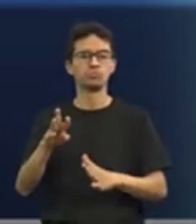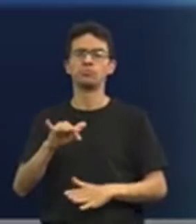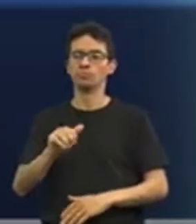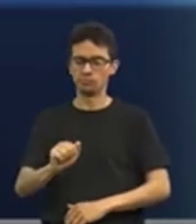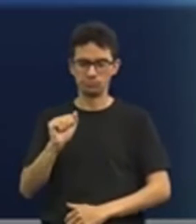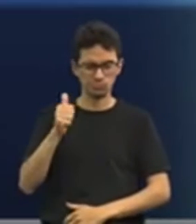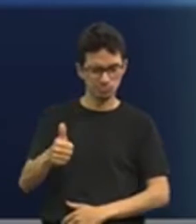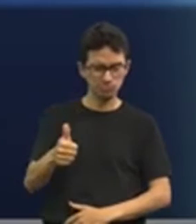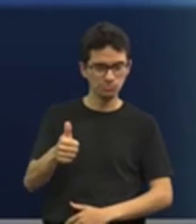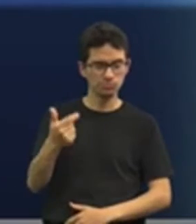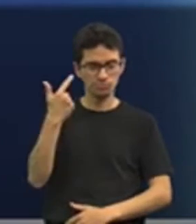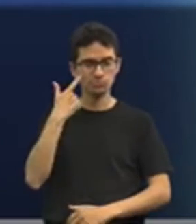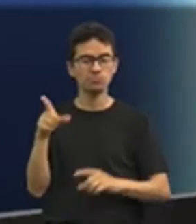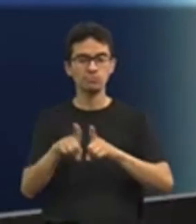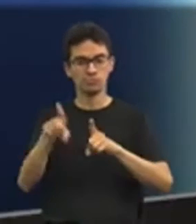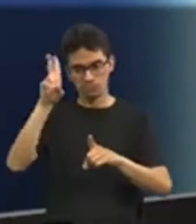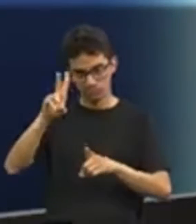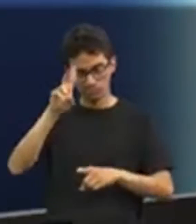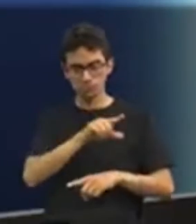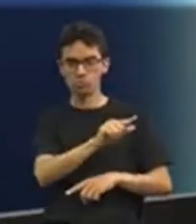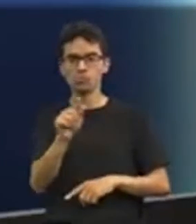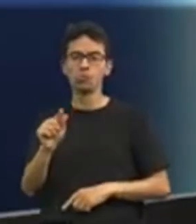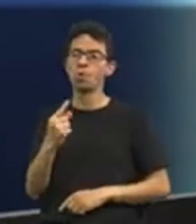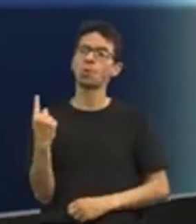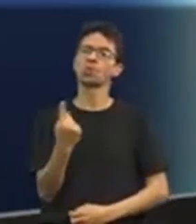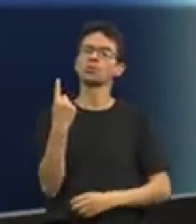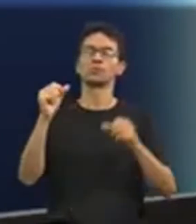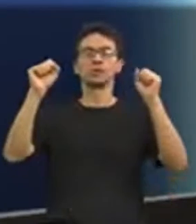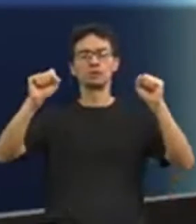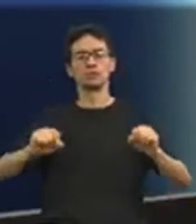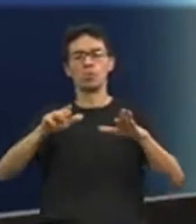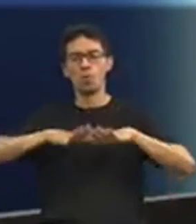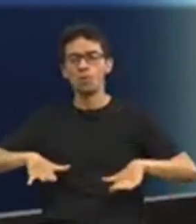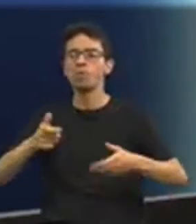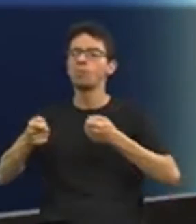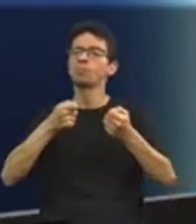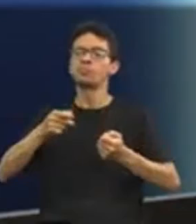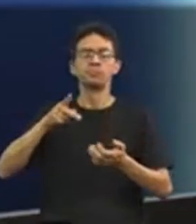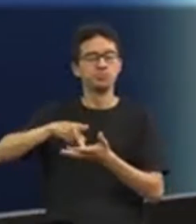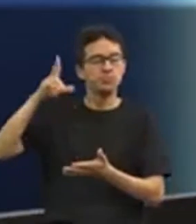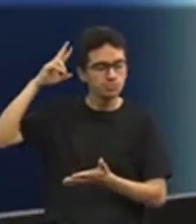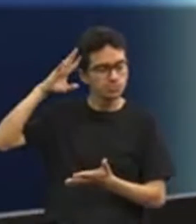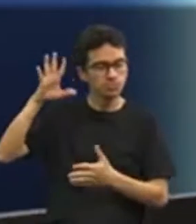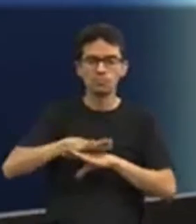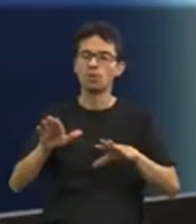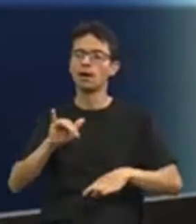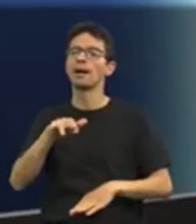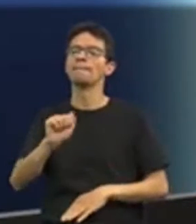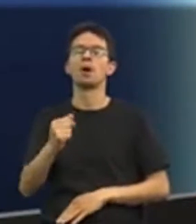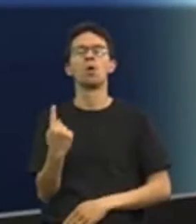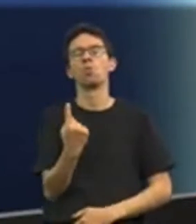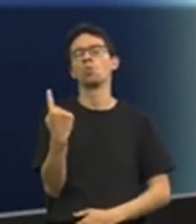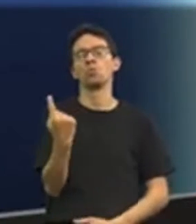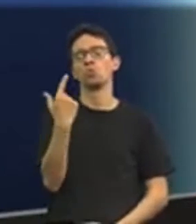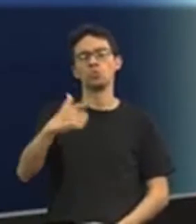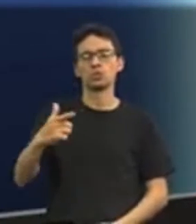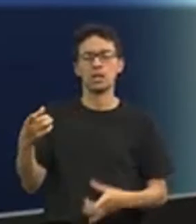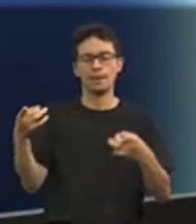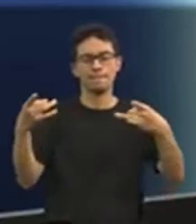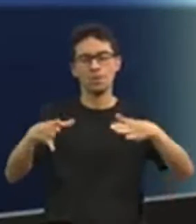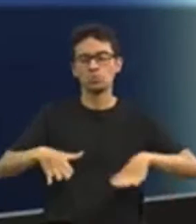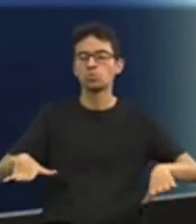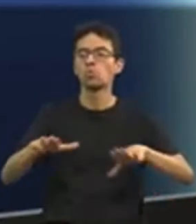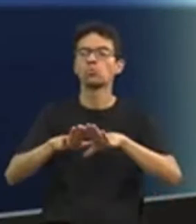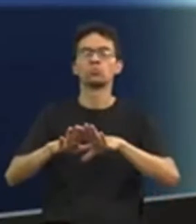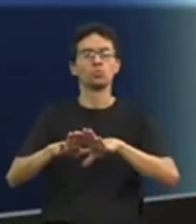cronista também e lembre-se de uma coisa a única testemunha dessas entrevistas nós é a cabra é o ambiente um terreno